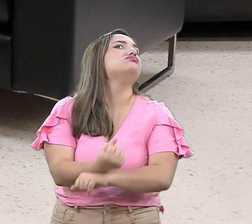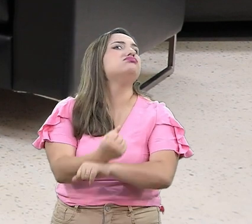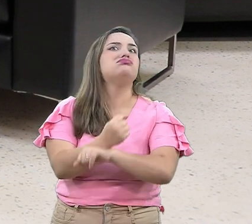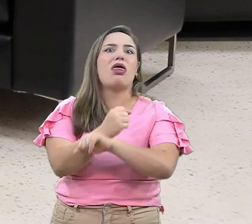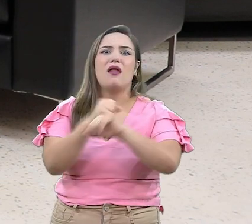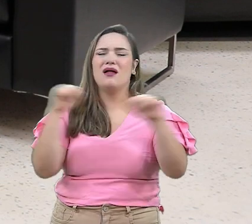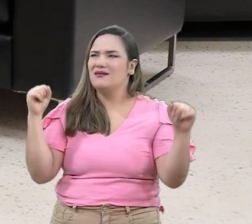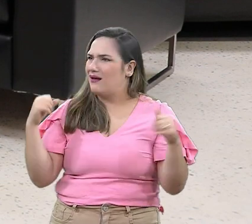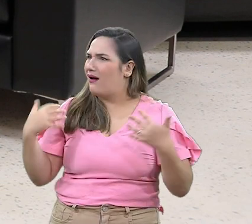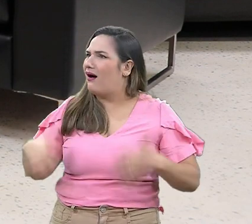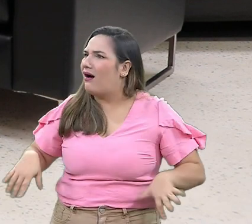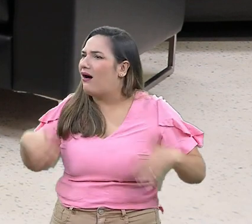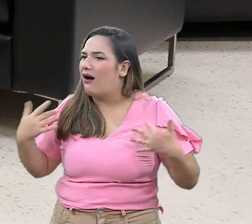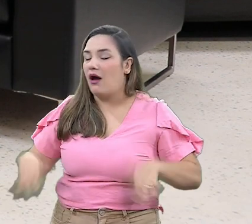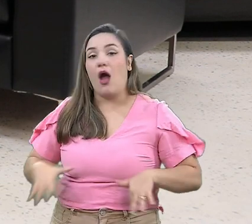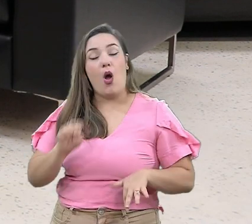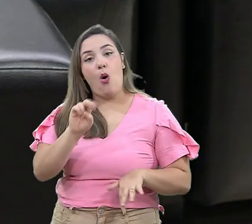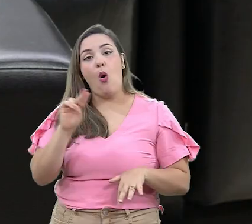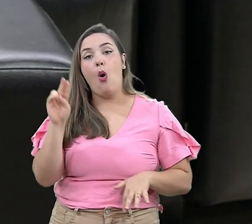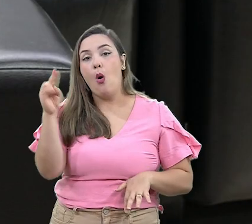são factíveis,